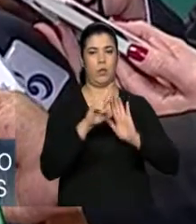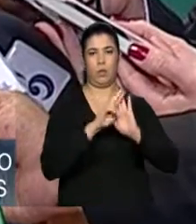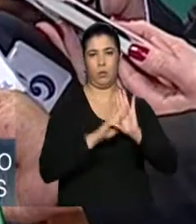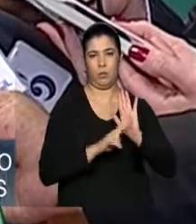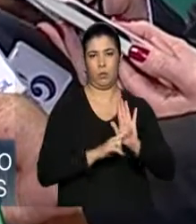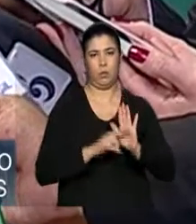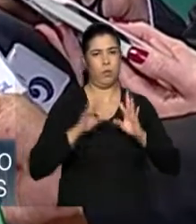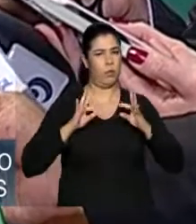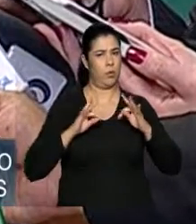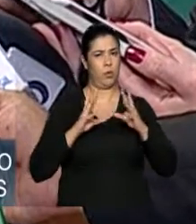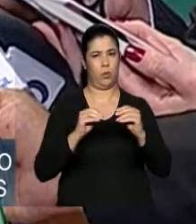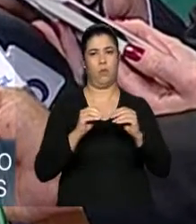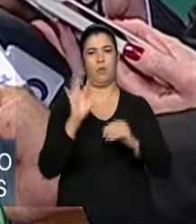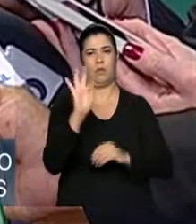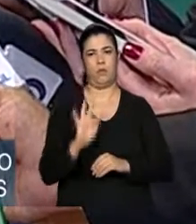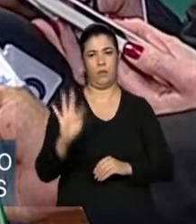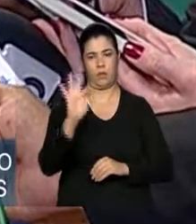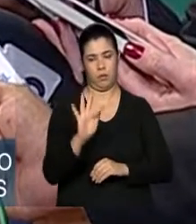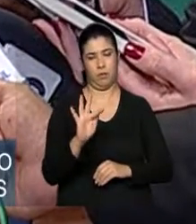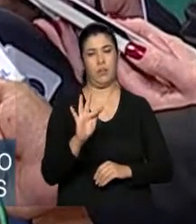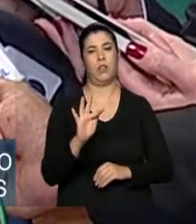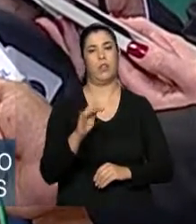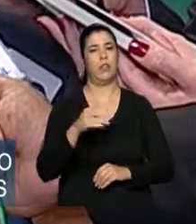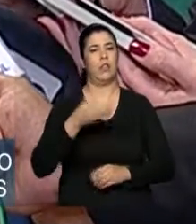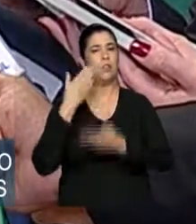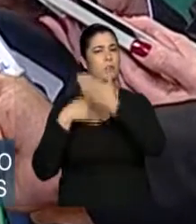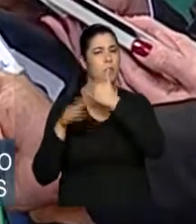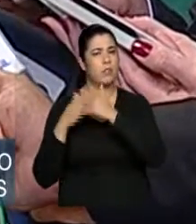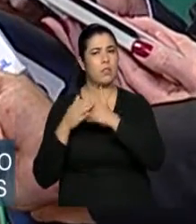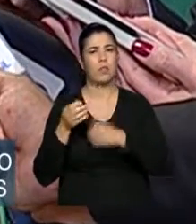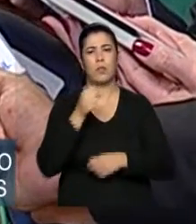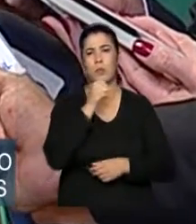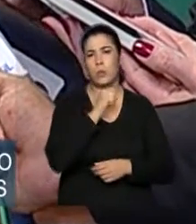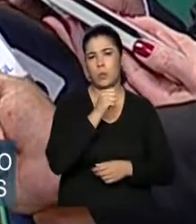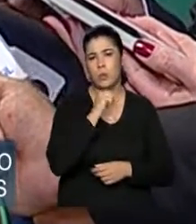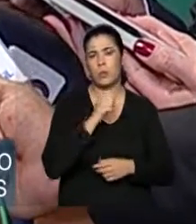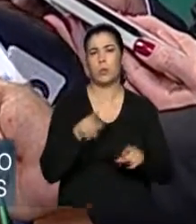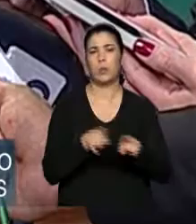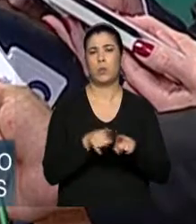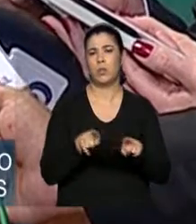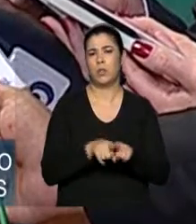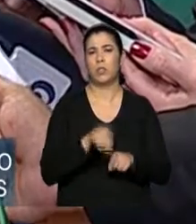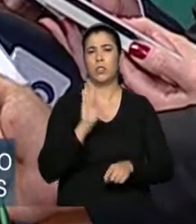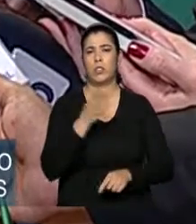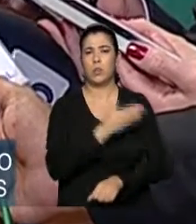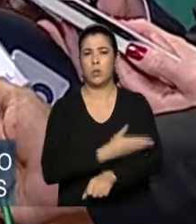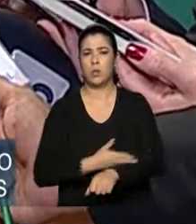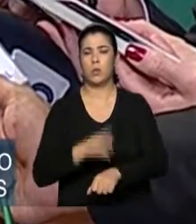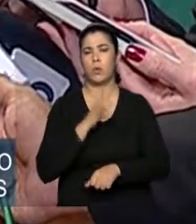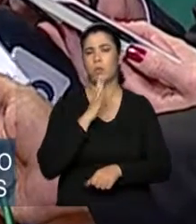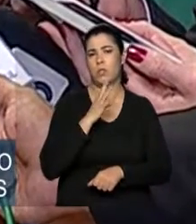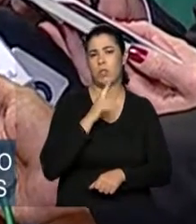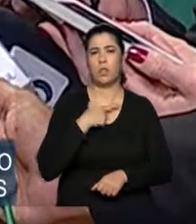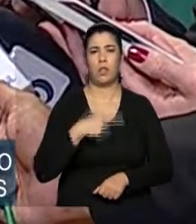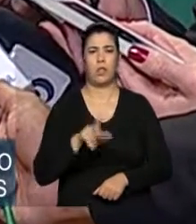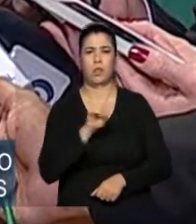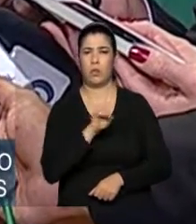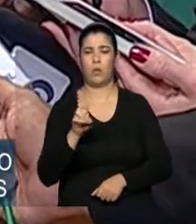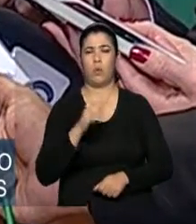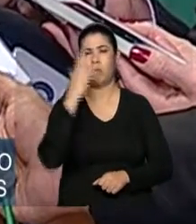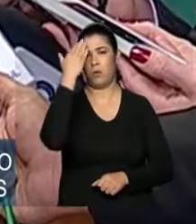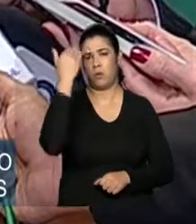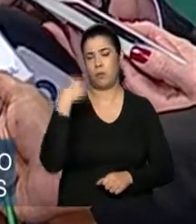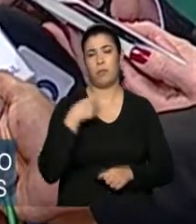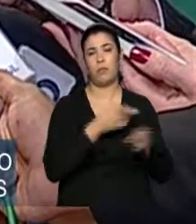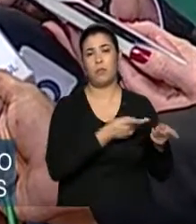ano que vem todas as faculdades de medicina do Brasil, novas, antigas, tradicionais, bem conhecidas, desconhecidas, vão ser